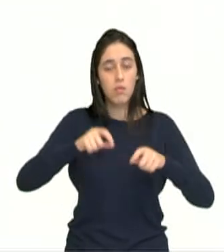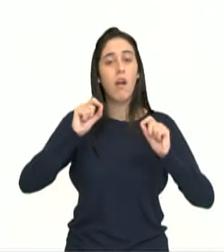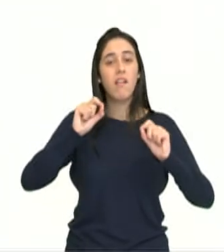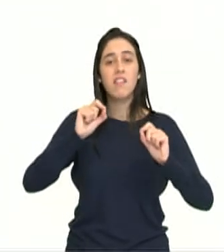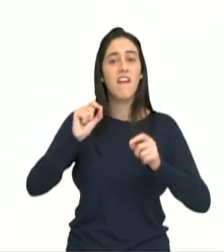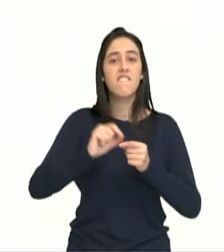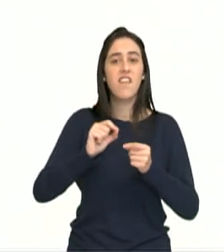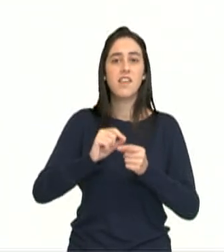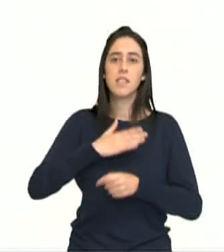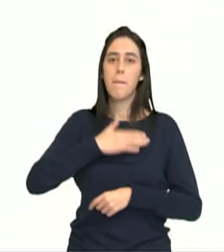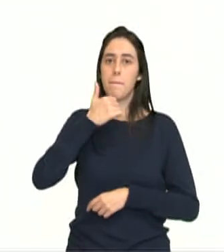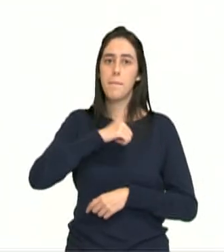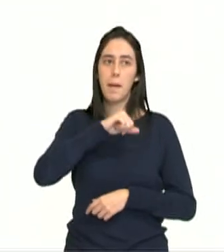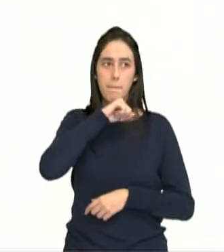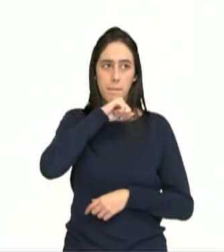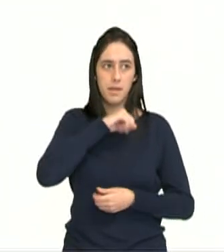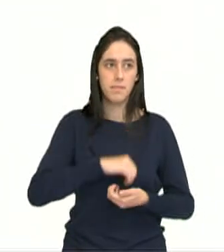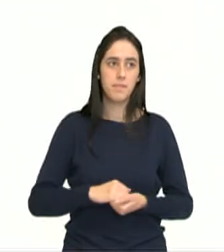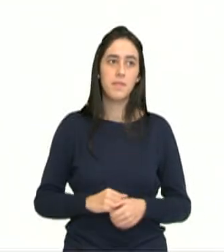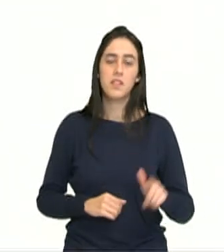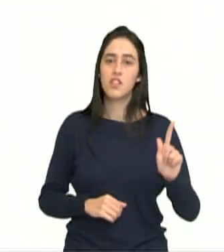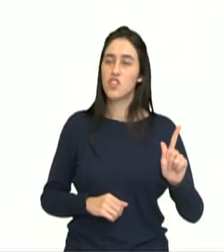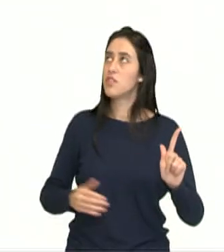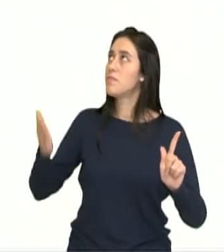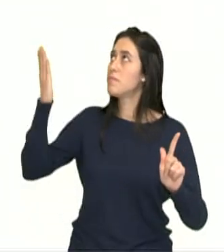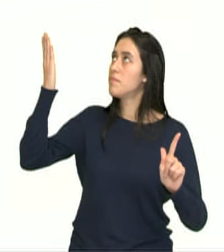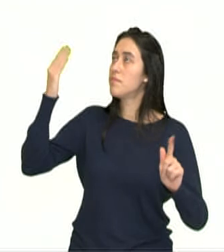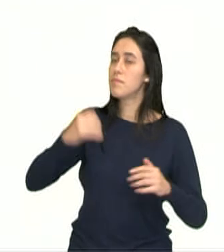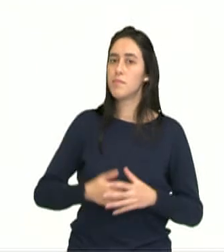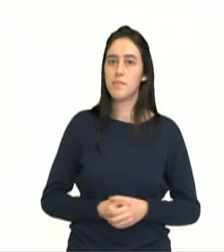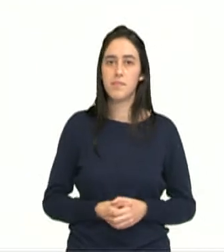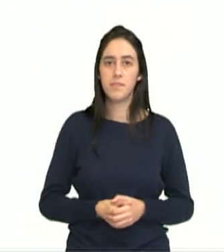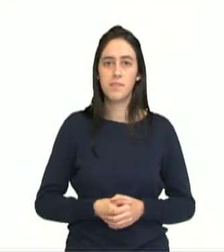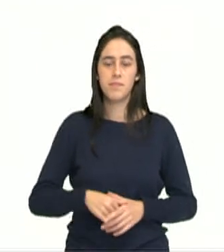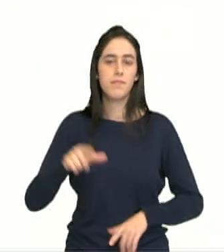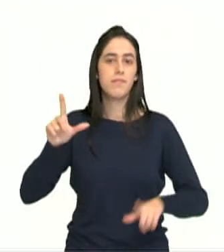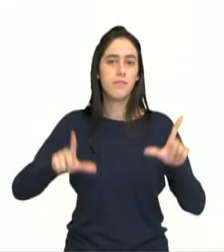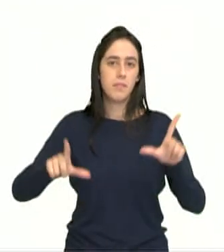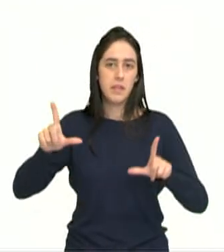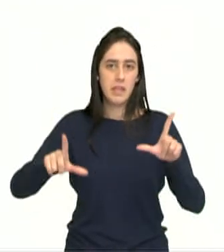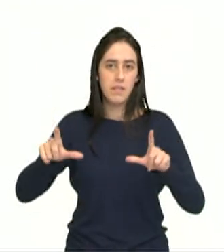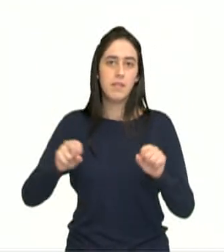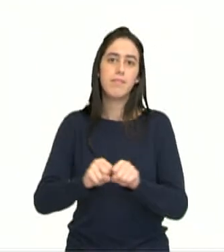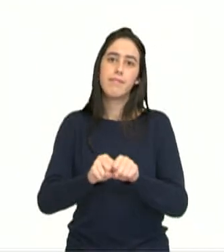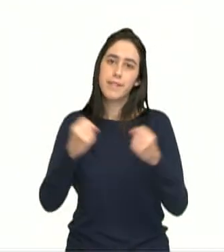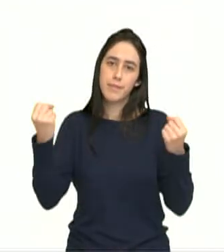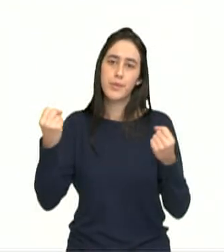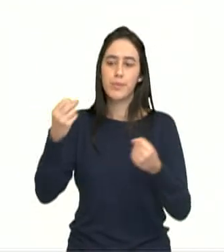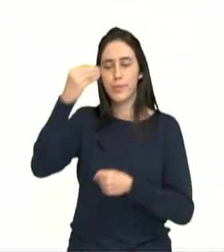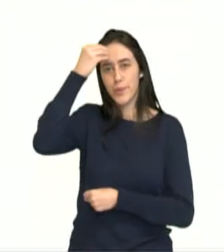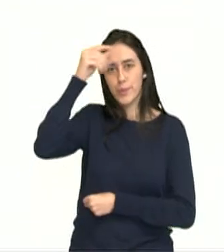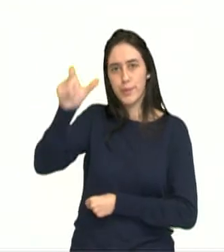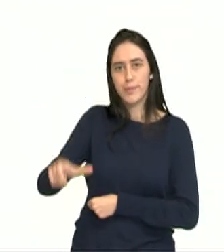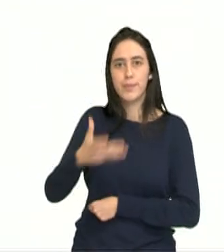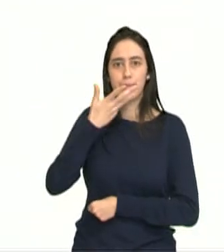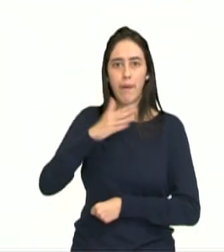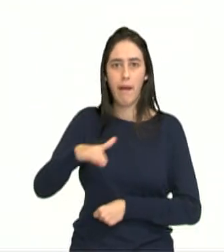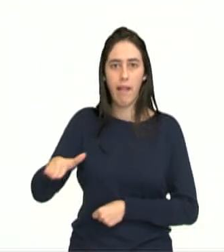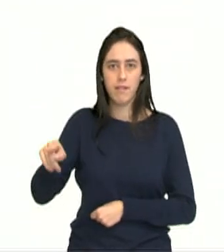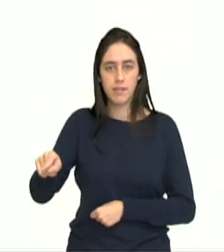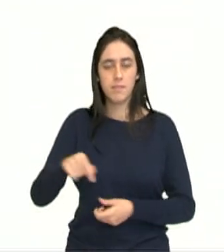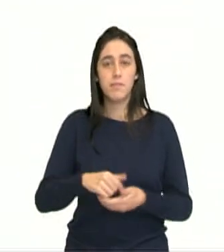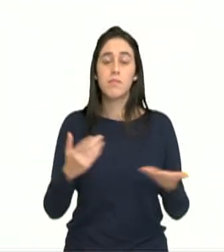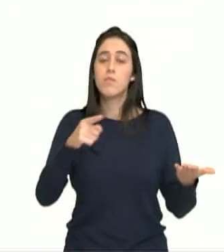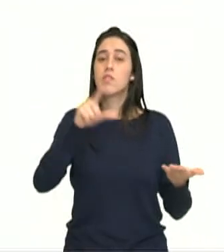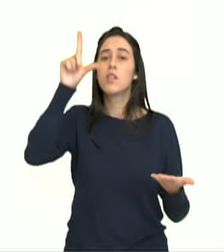mãe. E letra G, the TV was broken by the kid. A TV foi quebrada pela criança. Então vocês têm simplesmente que